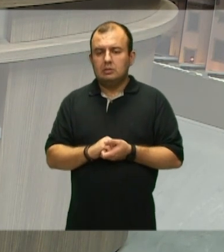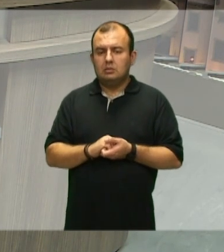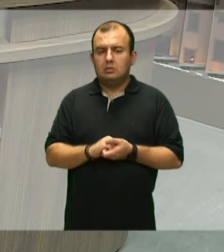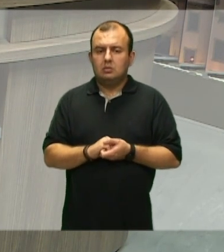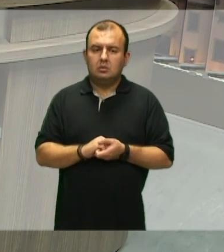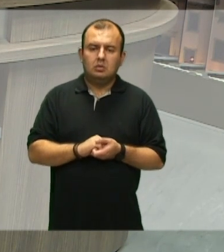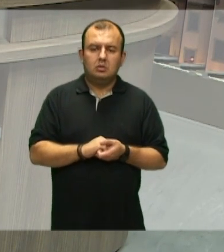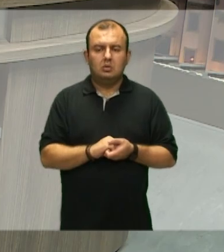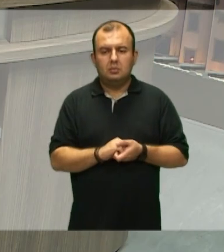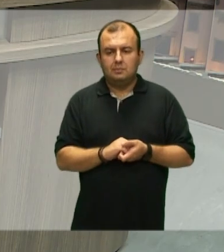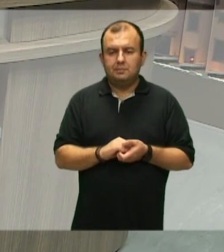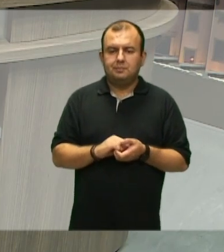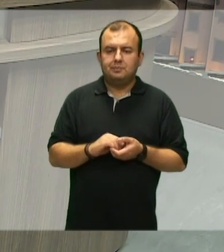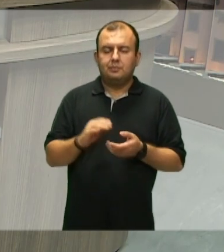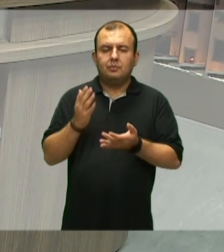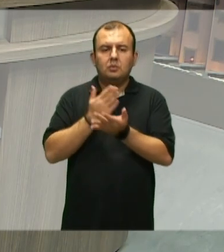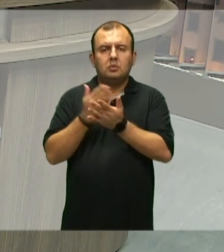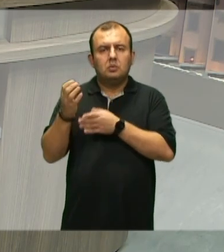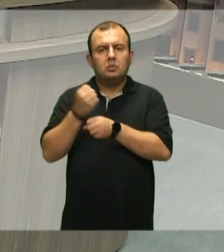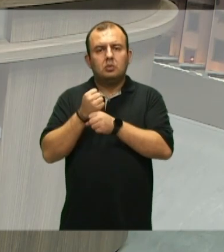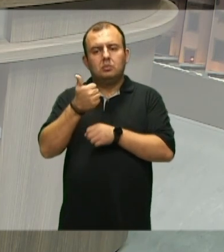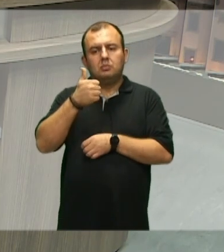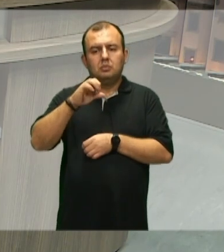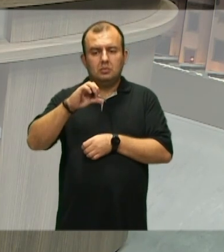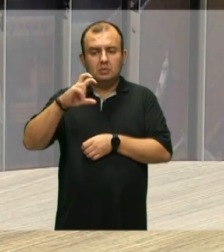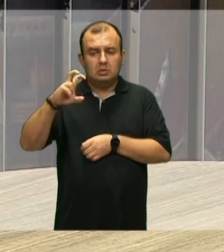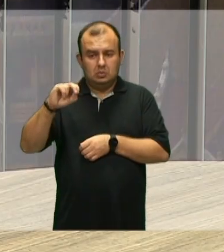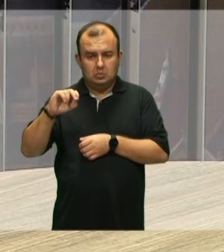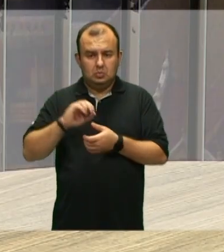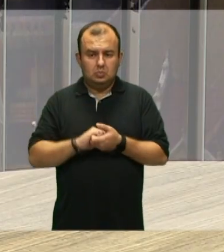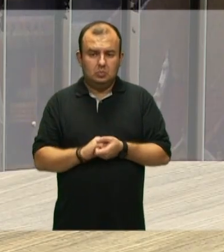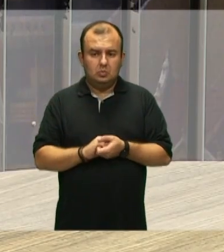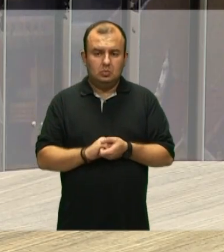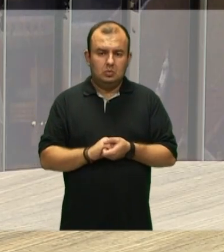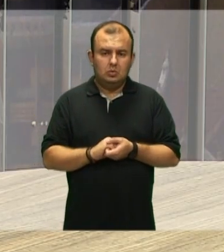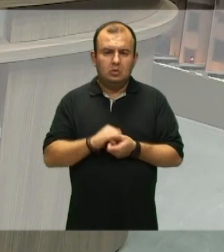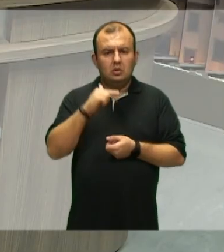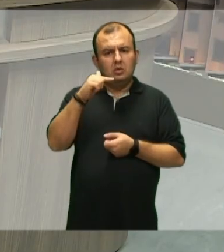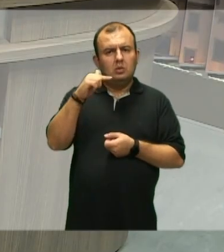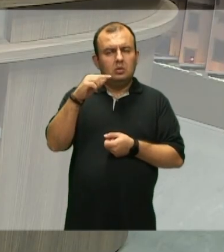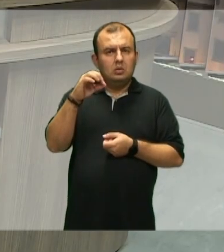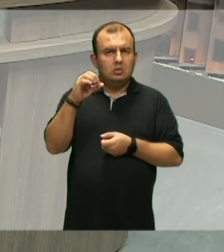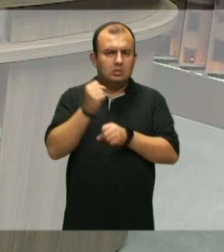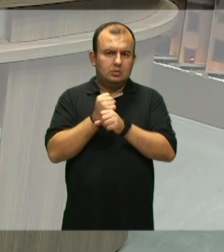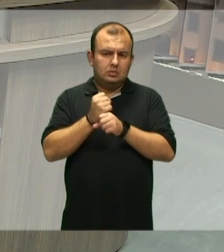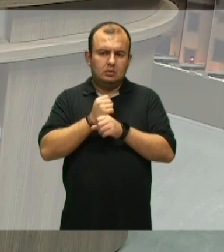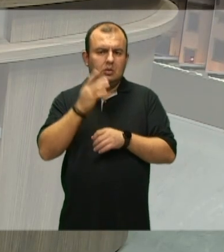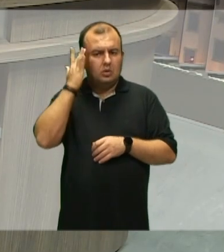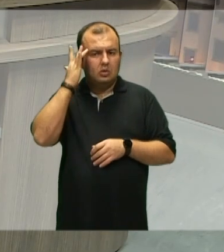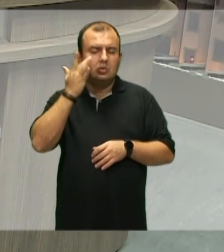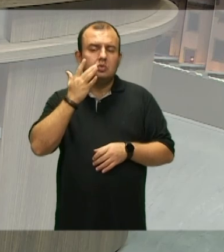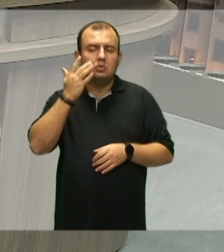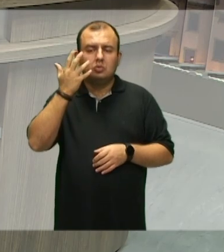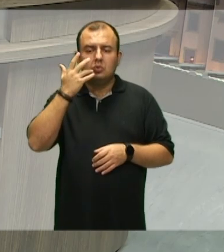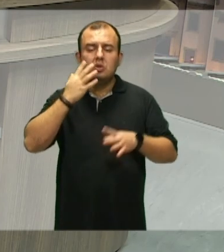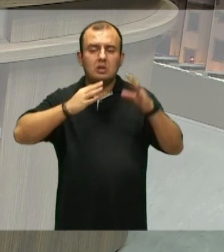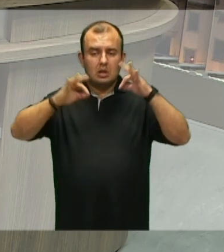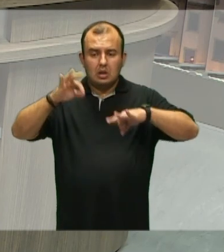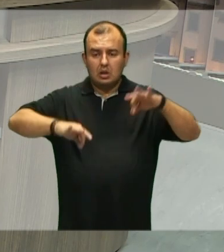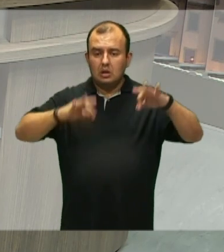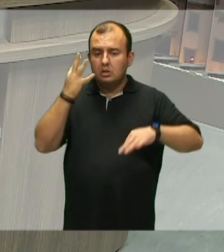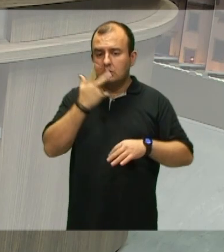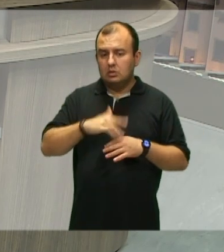década de 1950, quer dizer... Exatamente. E 70 anos. Eu acho que o teatro para criança, até